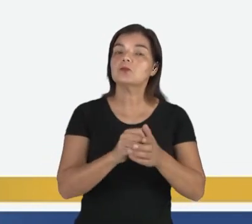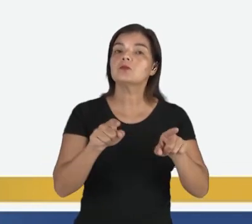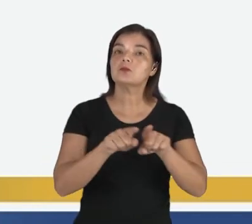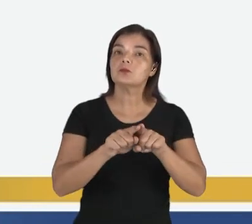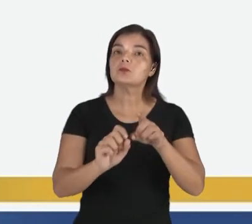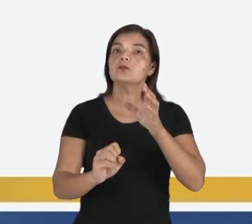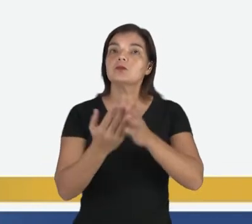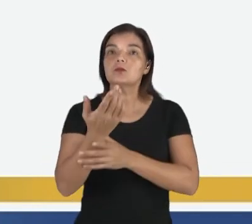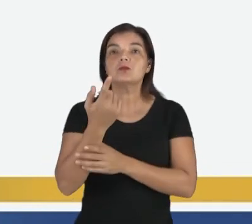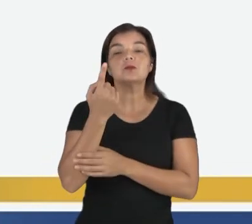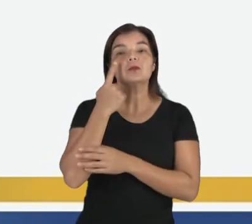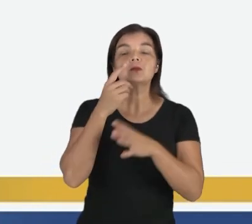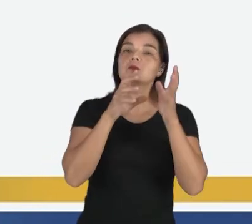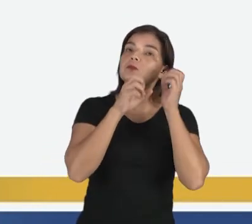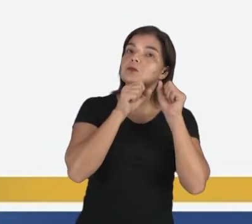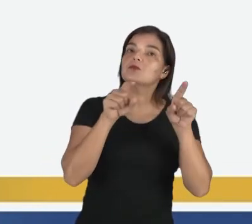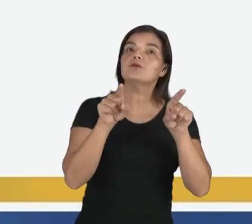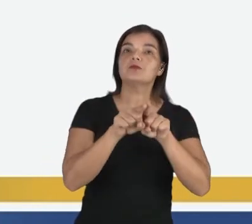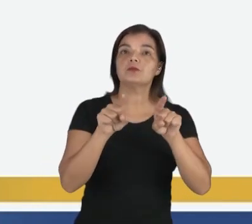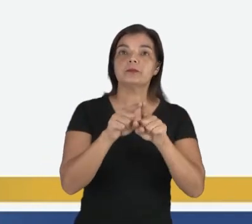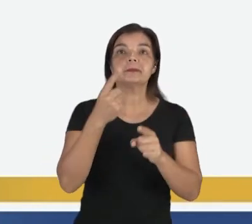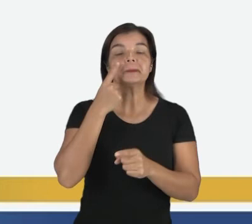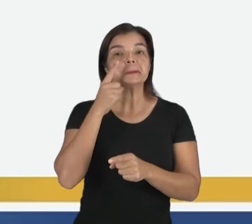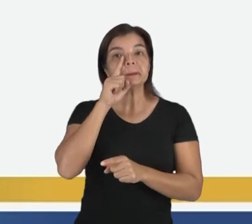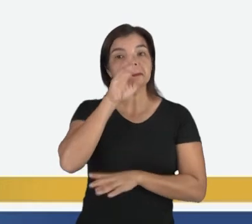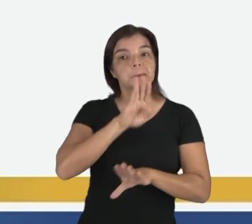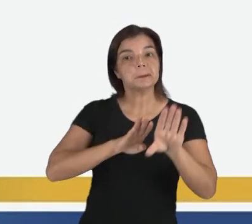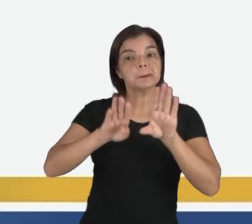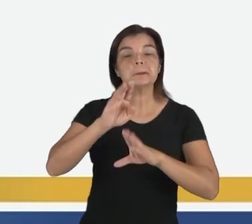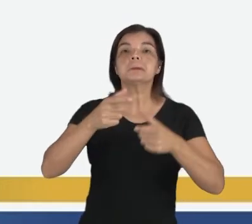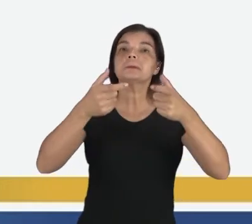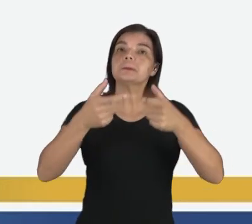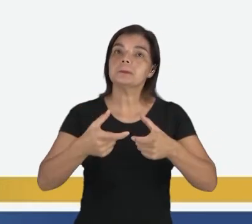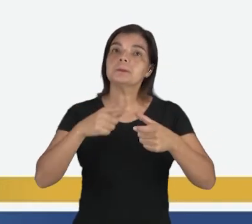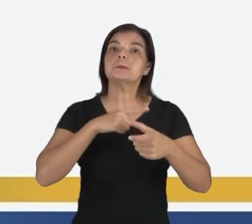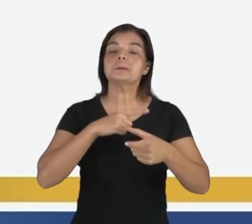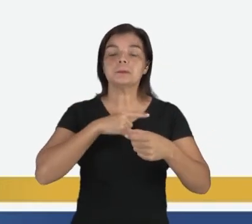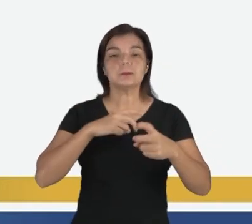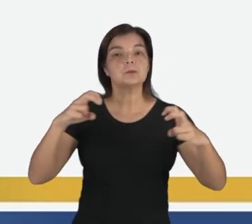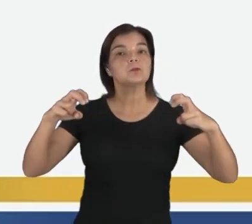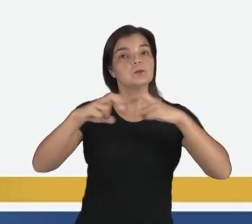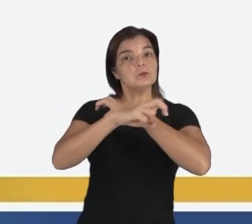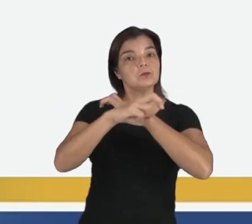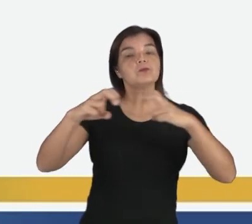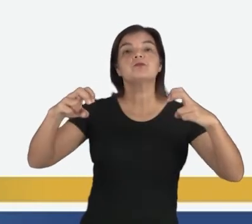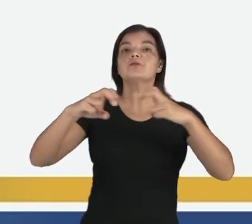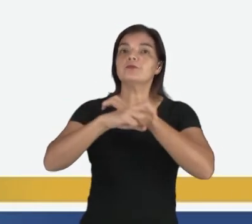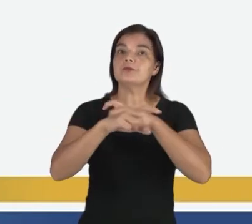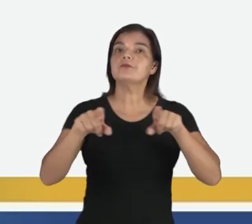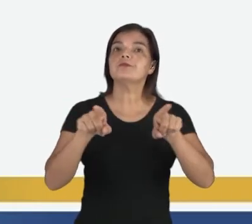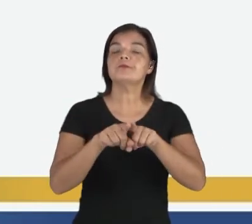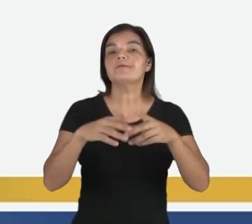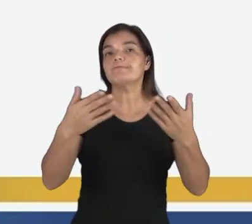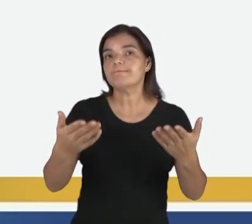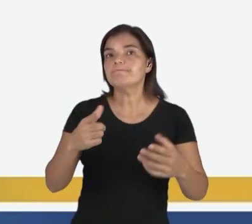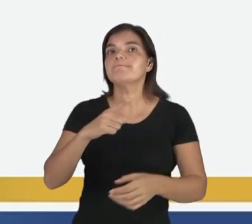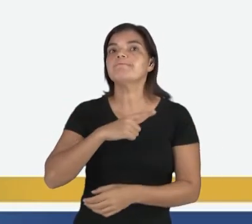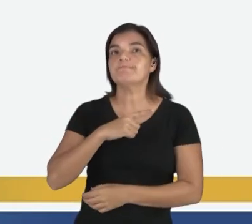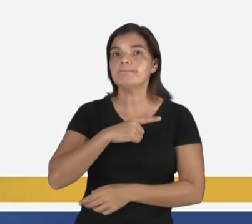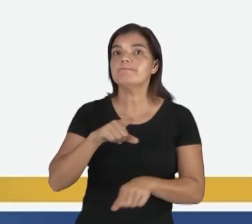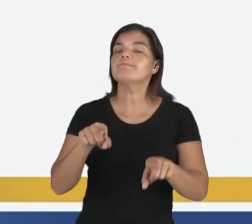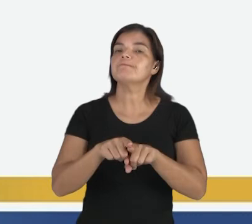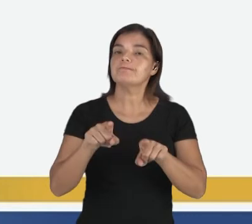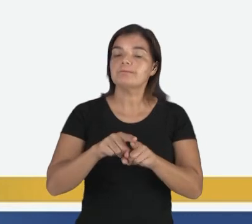fatos de dormirem amontoados e de correrem perigo no ambiente onde passam carros em alta velocidade.